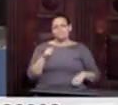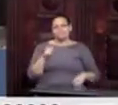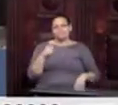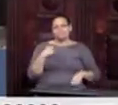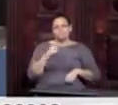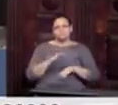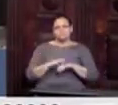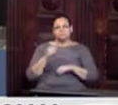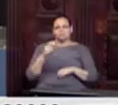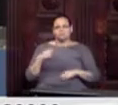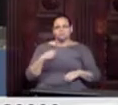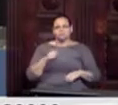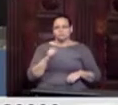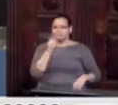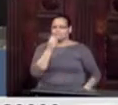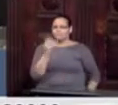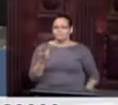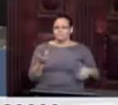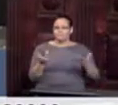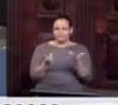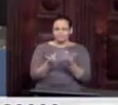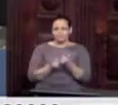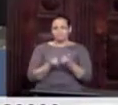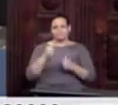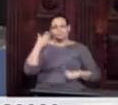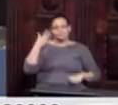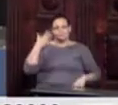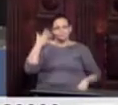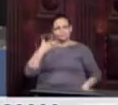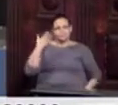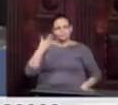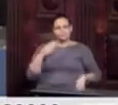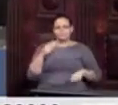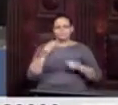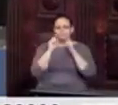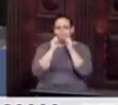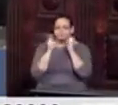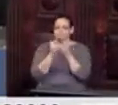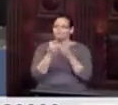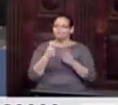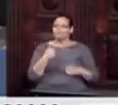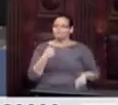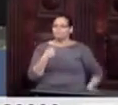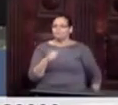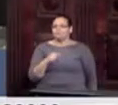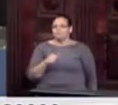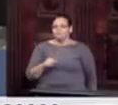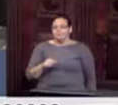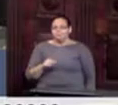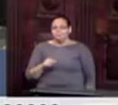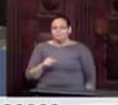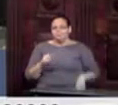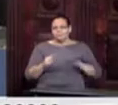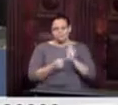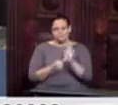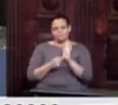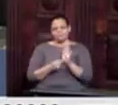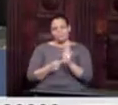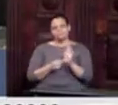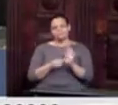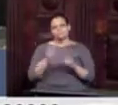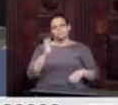intervenções sempre engrandecem qualquer pronunciamento aqui nessa casa, então, pelo menos o documento oficial da Câmara dos Deputados estava